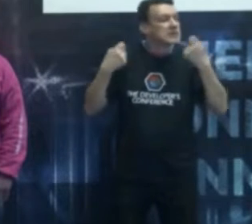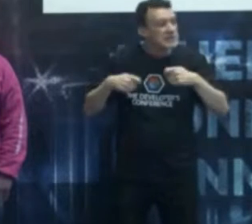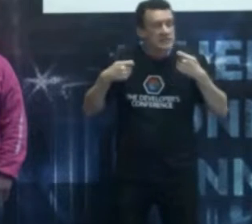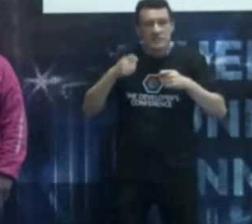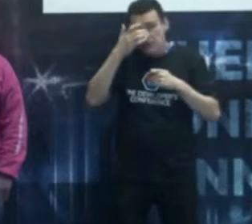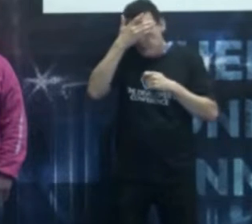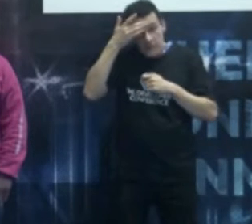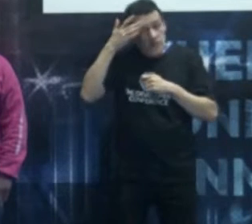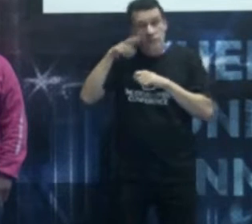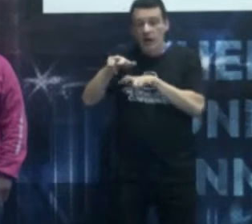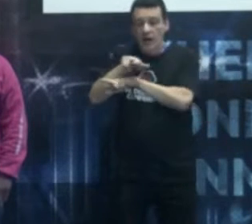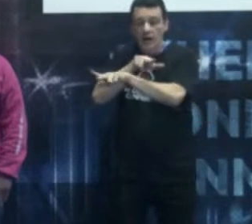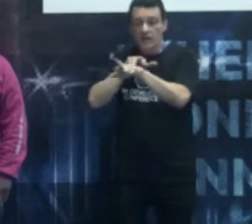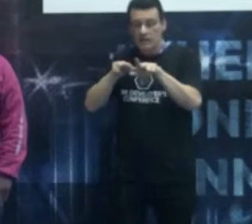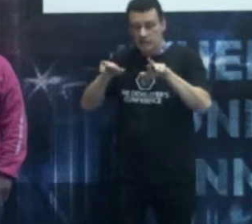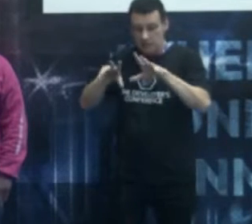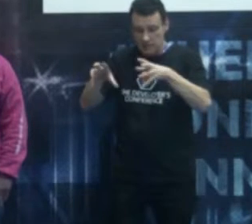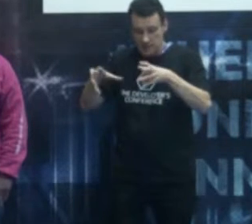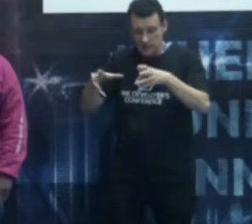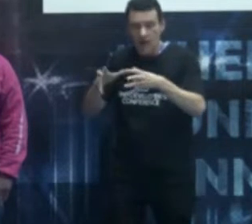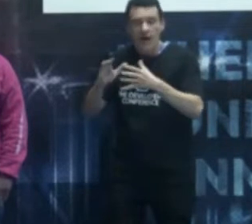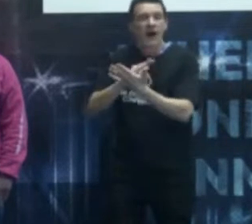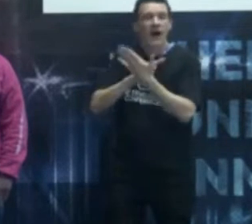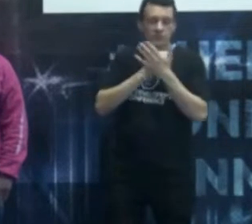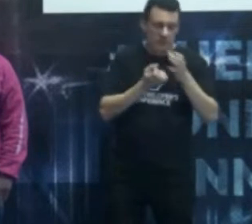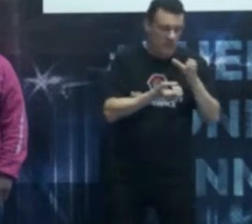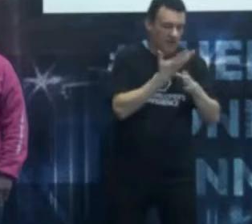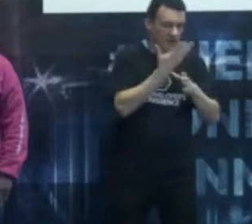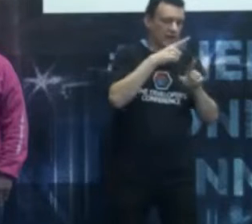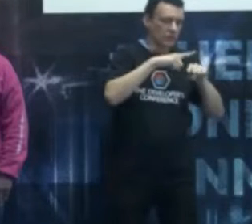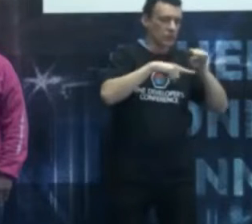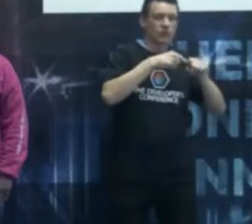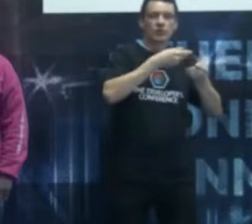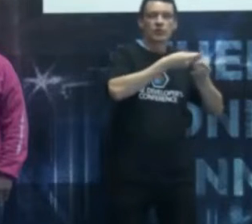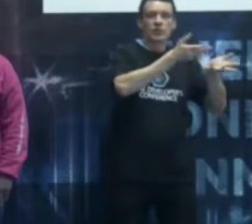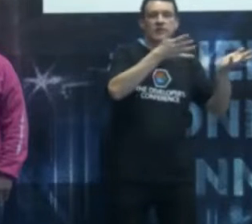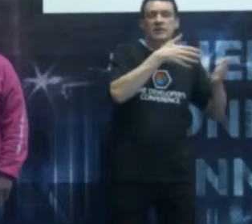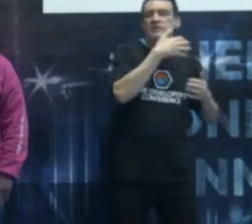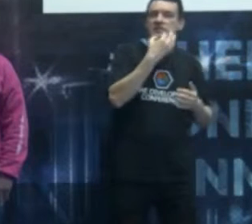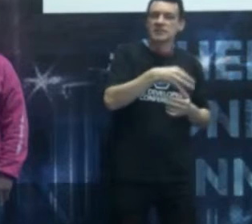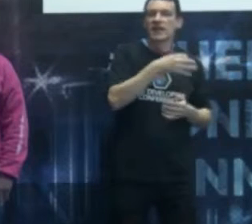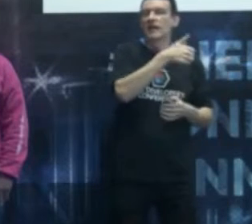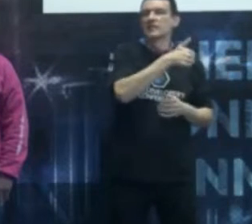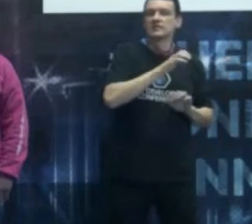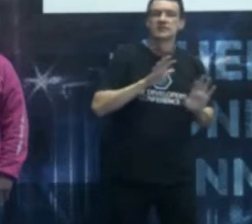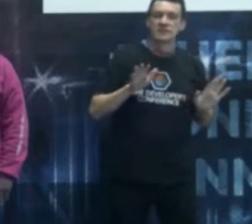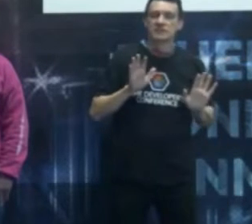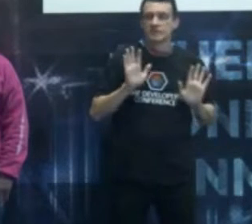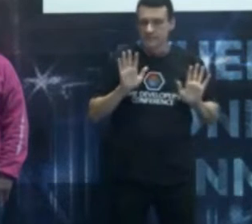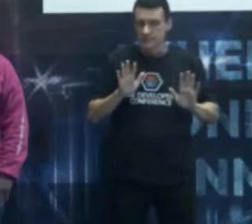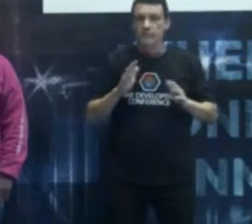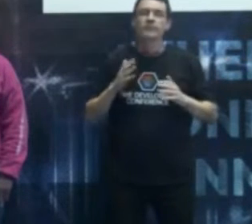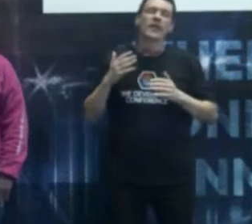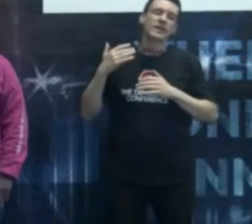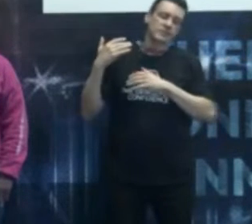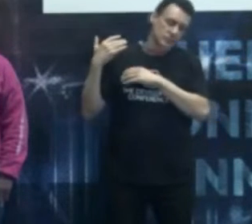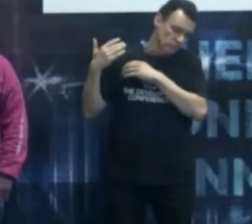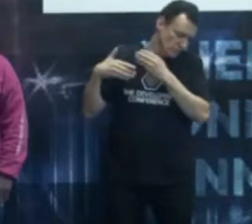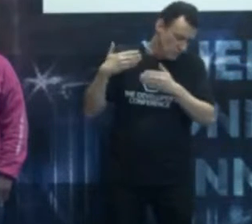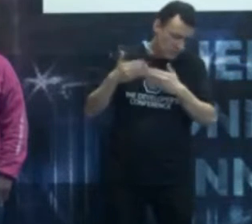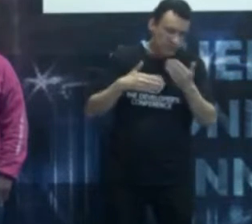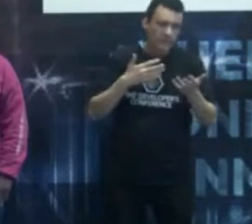maestria, acho que de forma talvez como nunca visto, né? A revolução digital, a